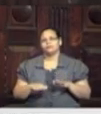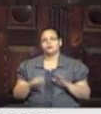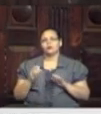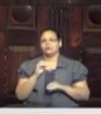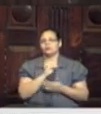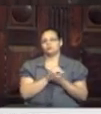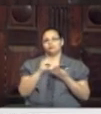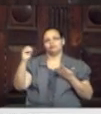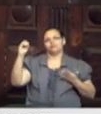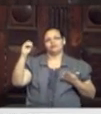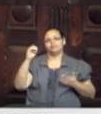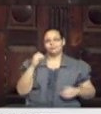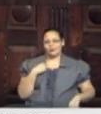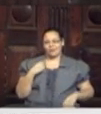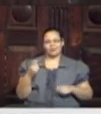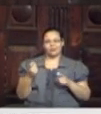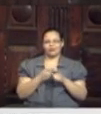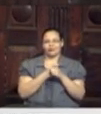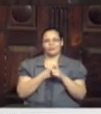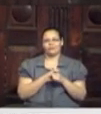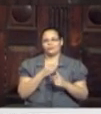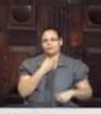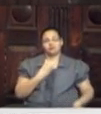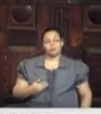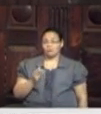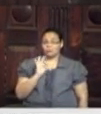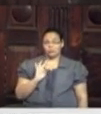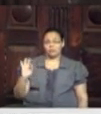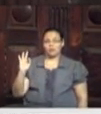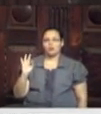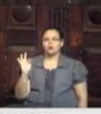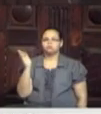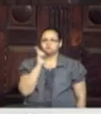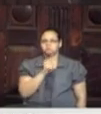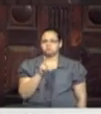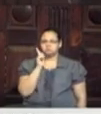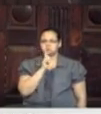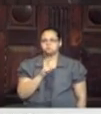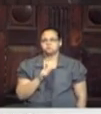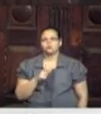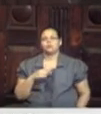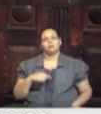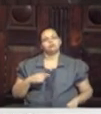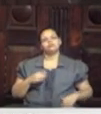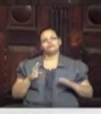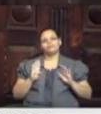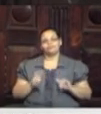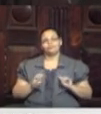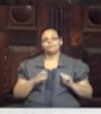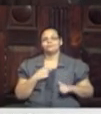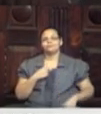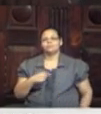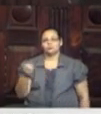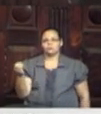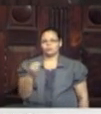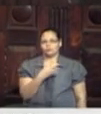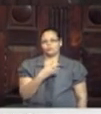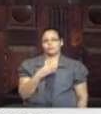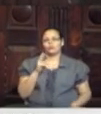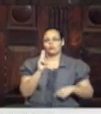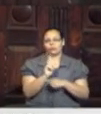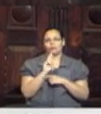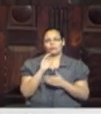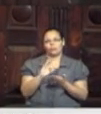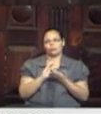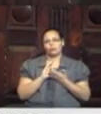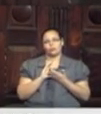zere a sua dívida com a União e aí recupera todas as condições de fazer novos